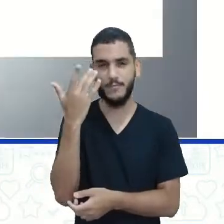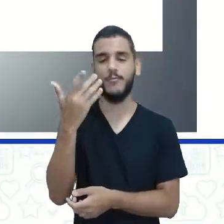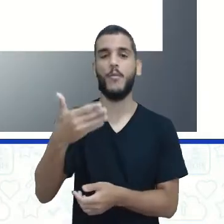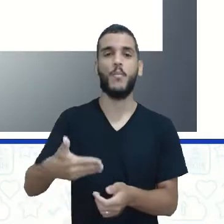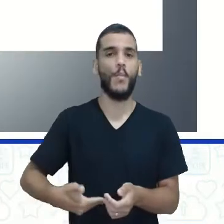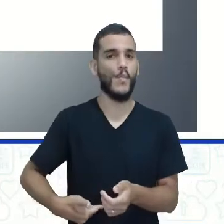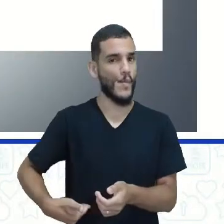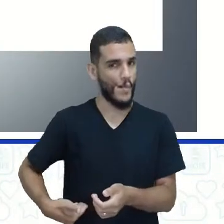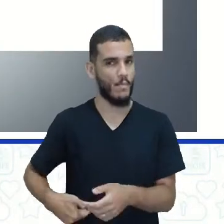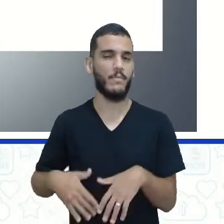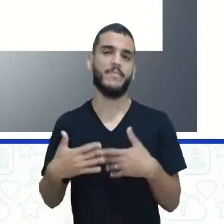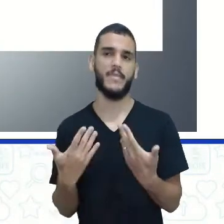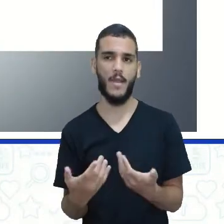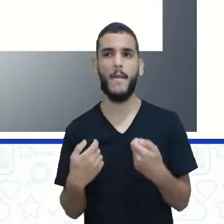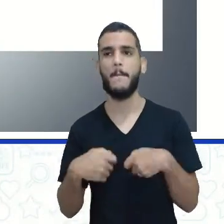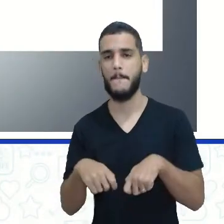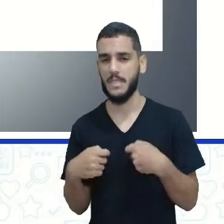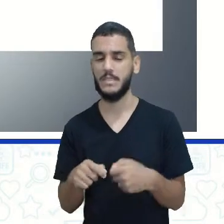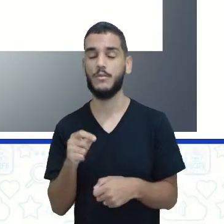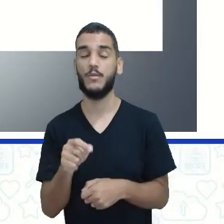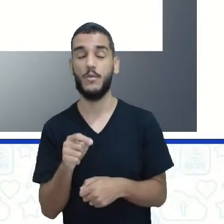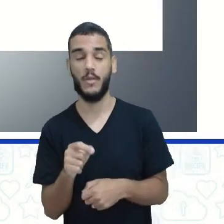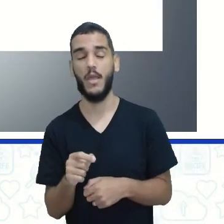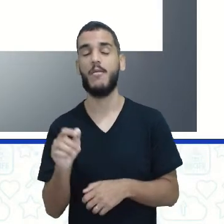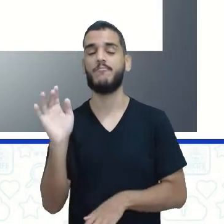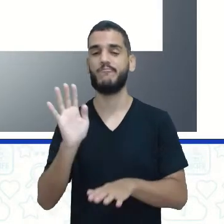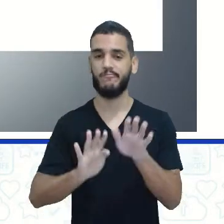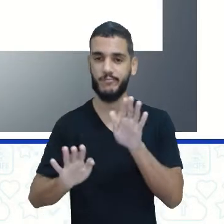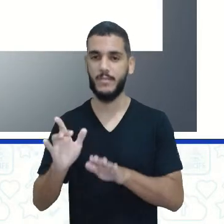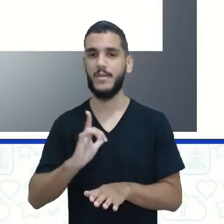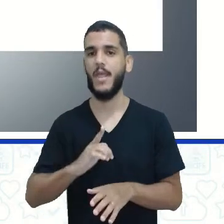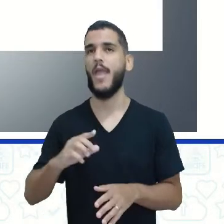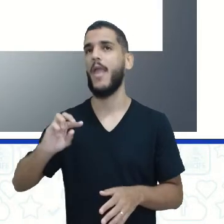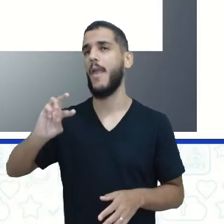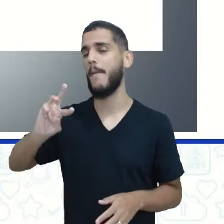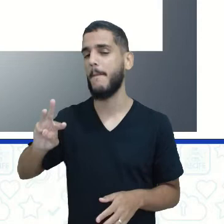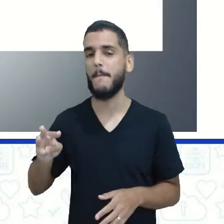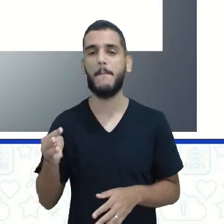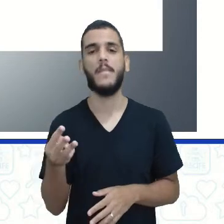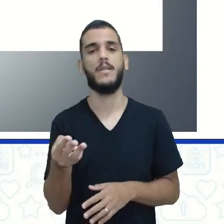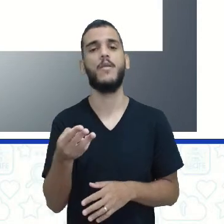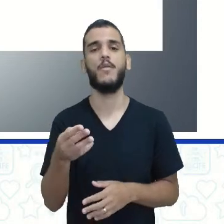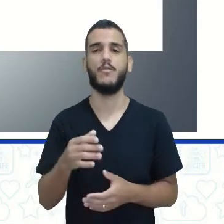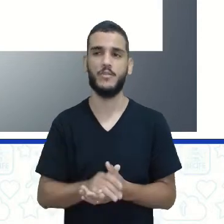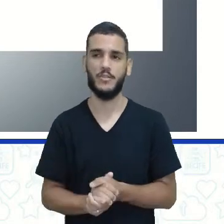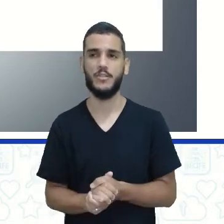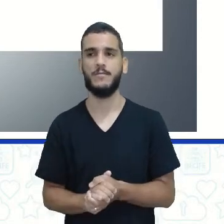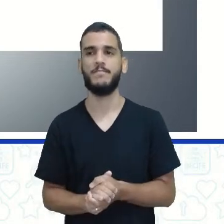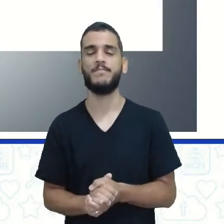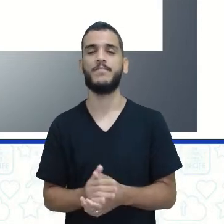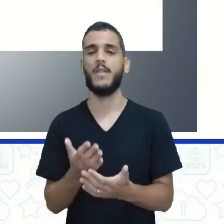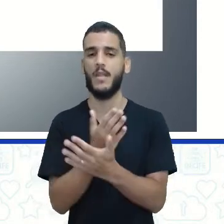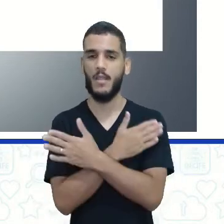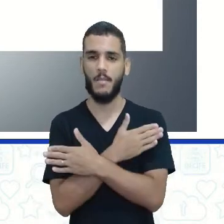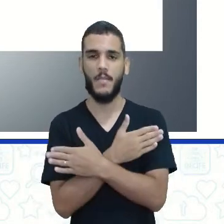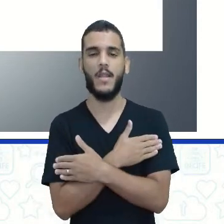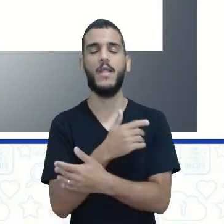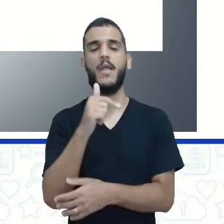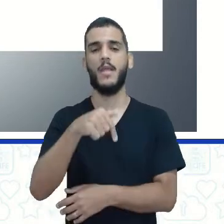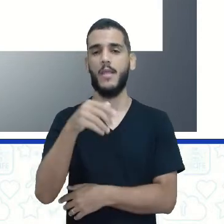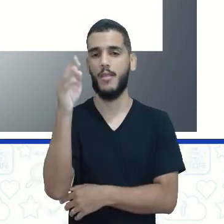Então precisa ter muito cuidado com isso. Então há milhões de desempregados no Brasil e no mundo. A gente está em torno aí de 14 milhões